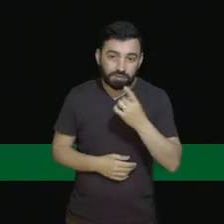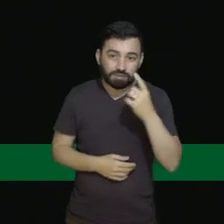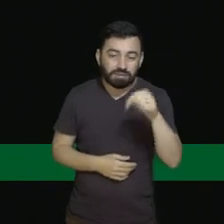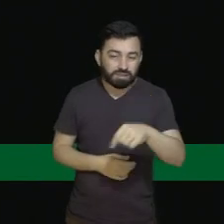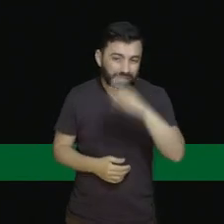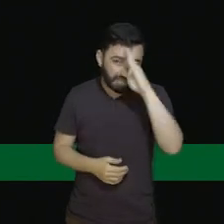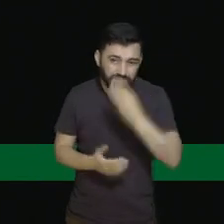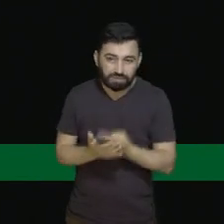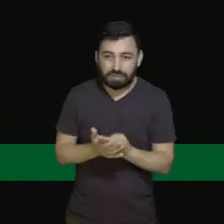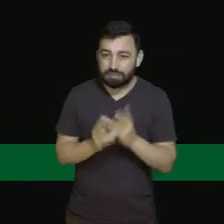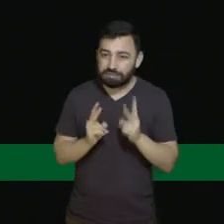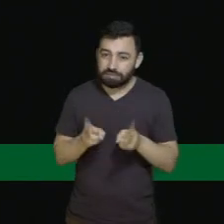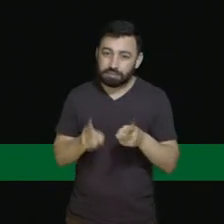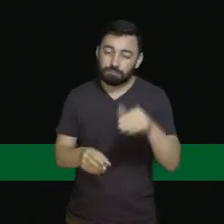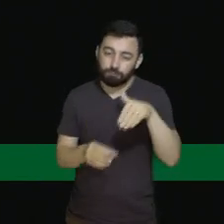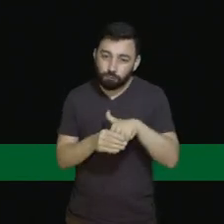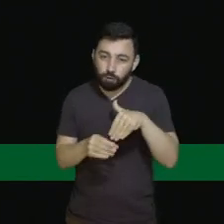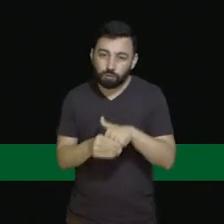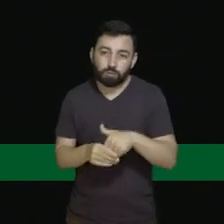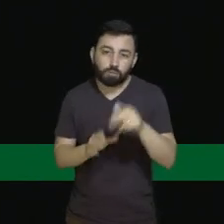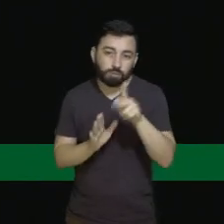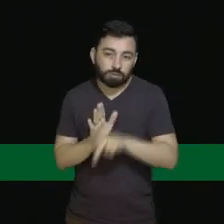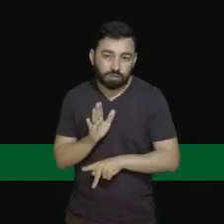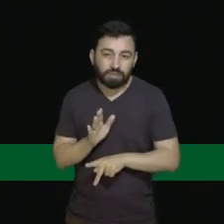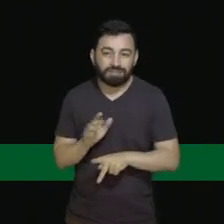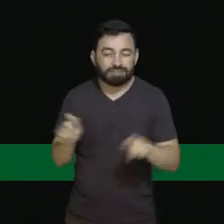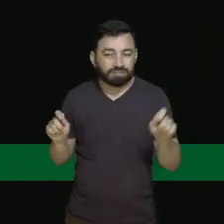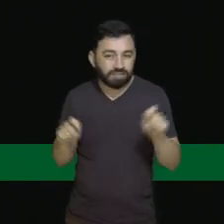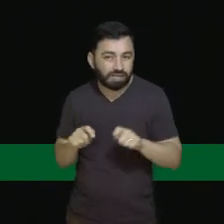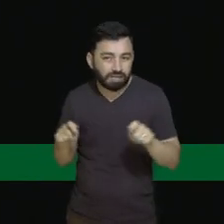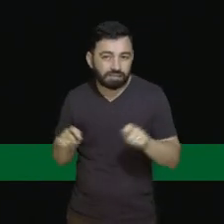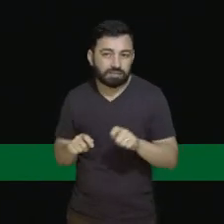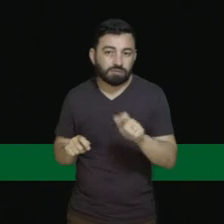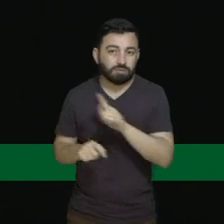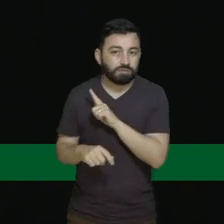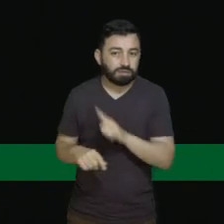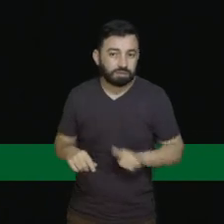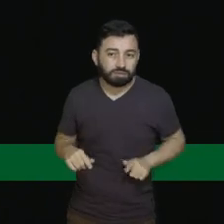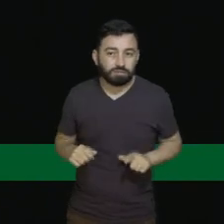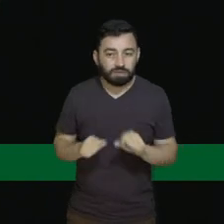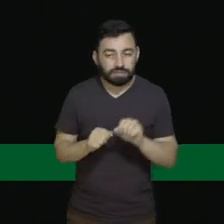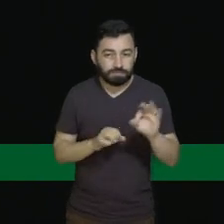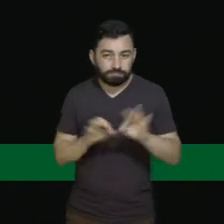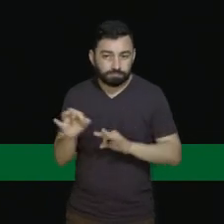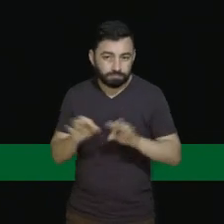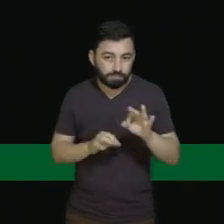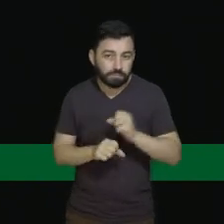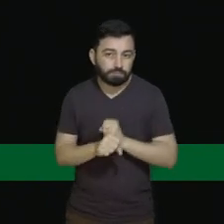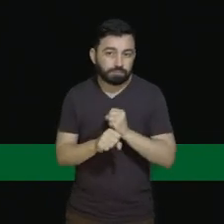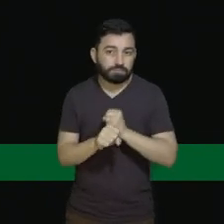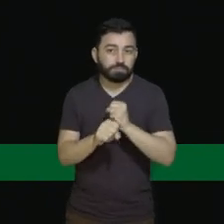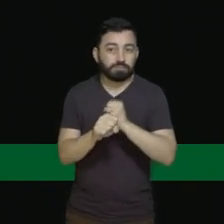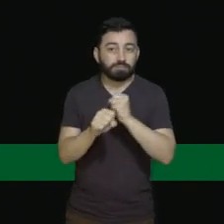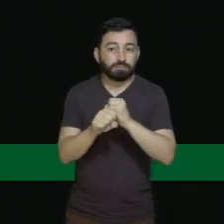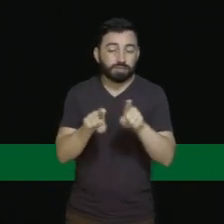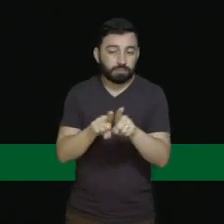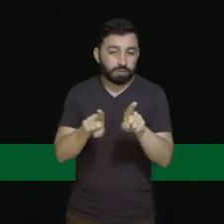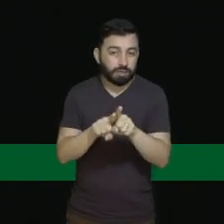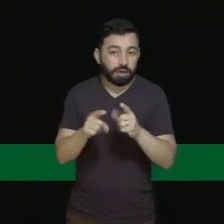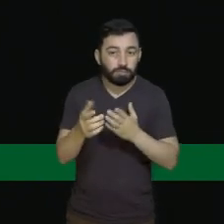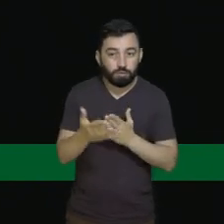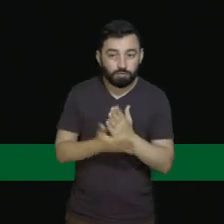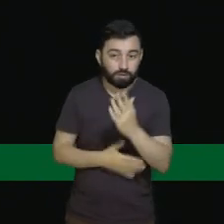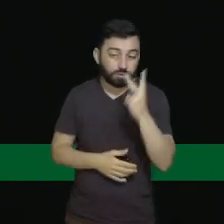acreditaram e votaram nos projetos para dar possibilidade ao governo realizar essas obras, inclusive quando foi aprovado os mais de